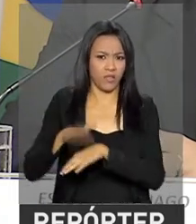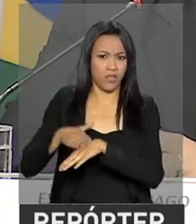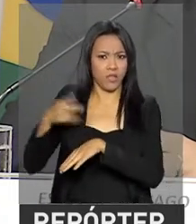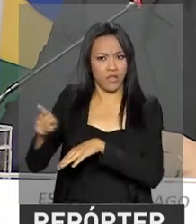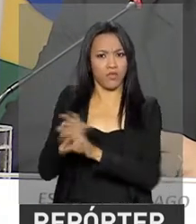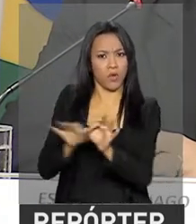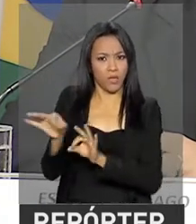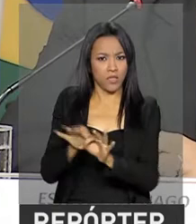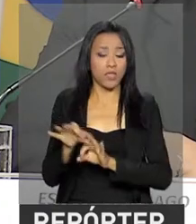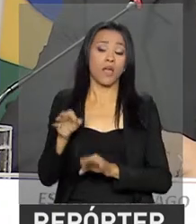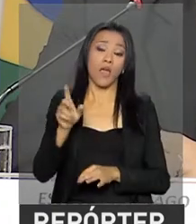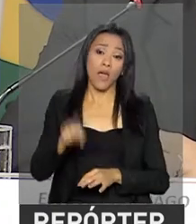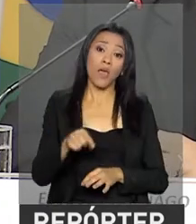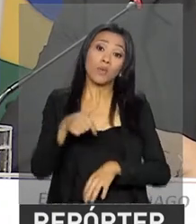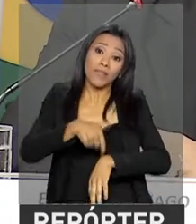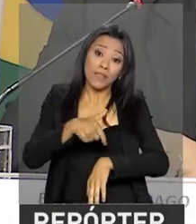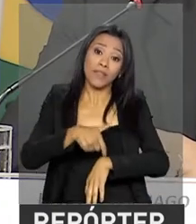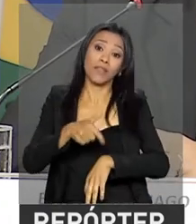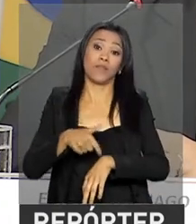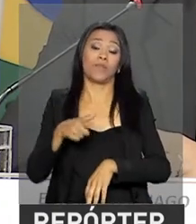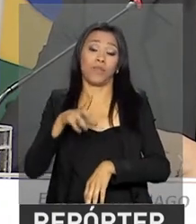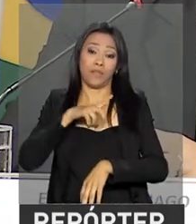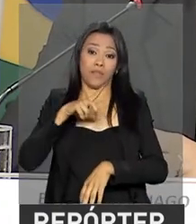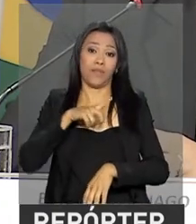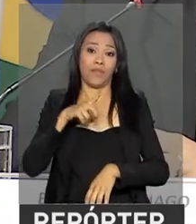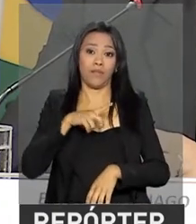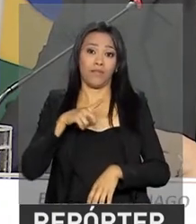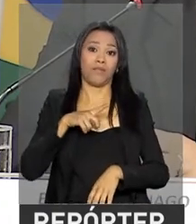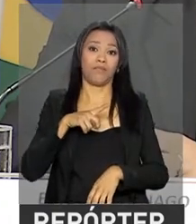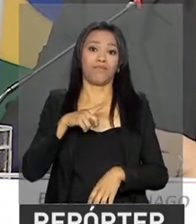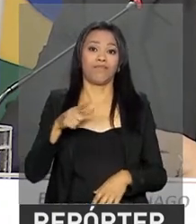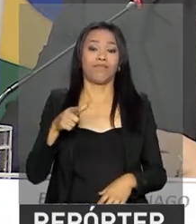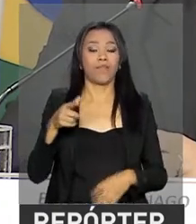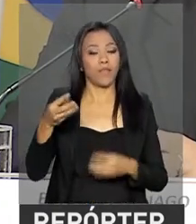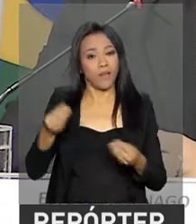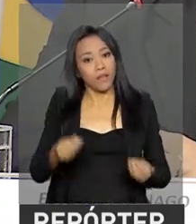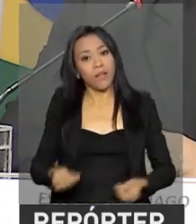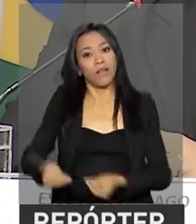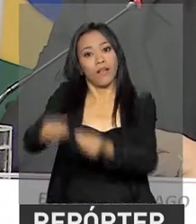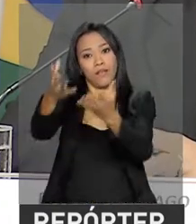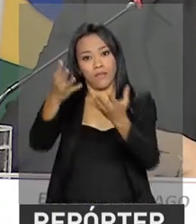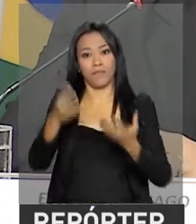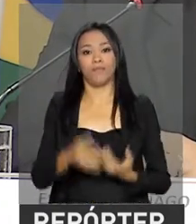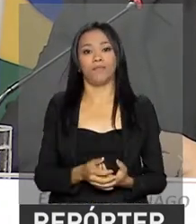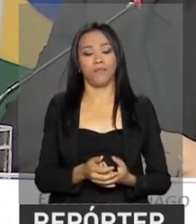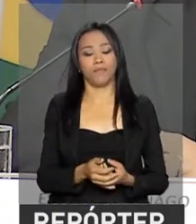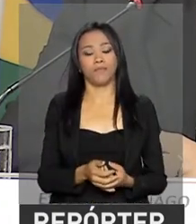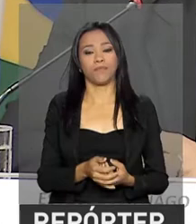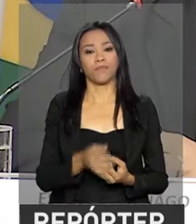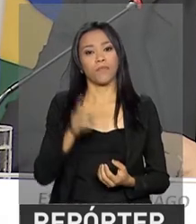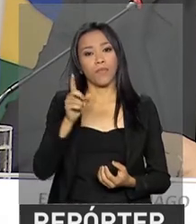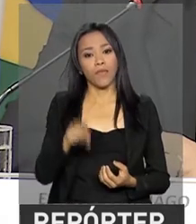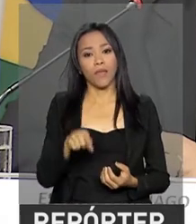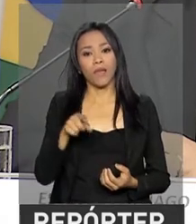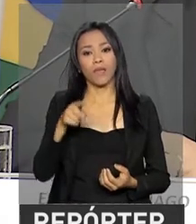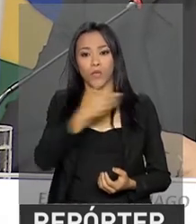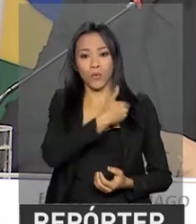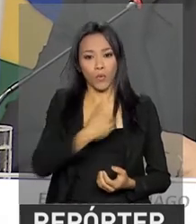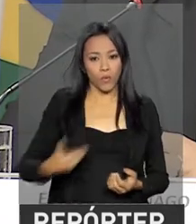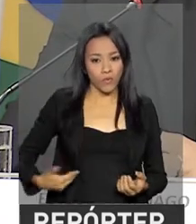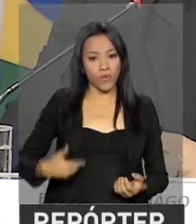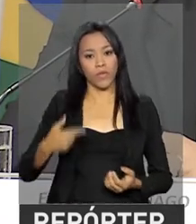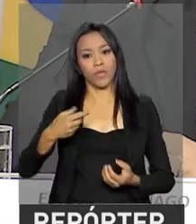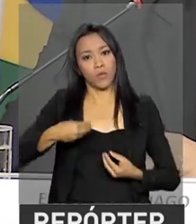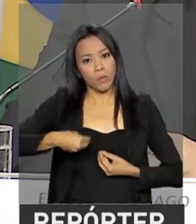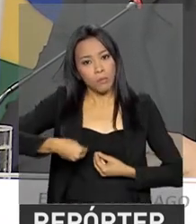esse é o prazo máximo que você tem para caminhar no formalismo encaminhar uma mensagem modificativa a idéia é que o governo mande